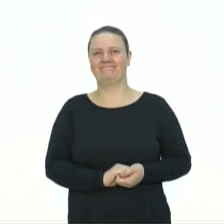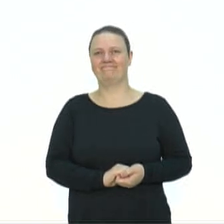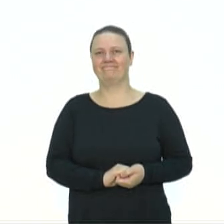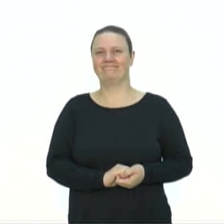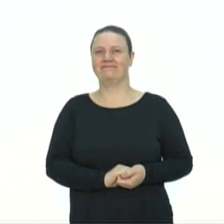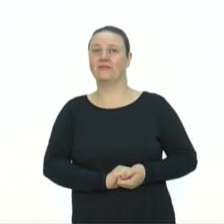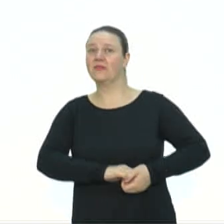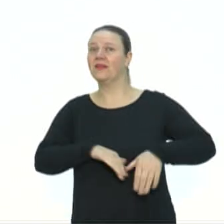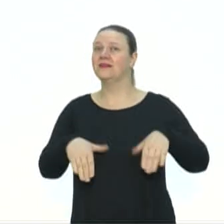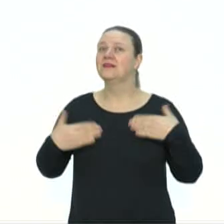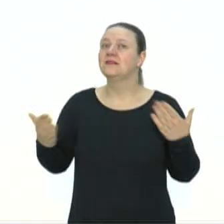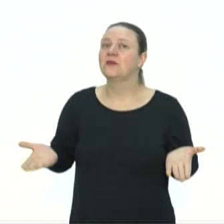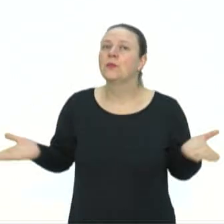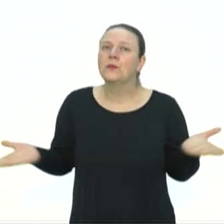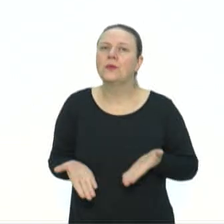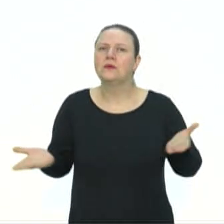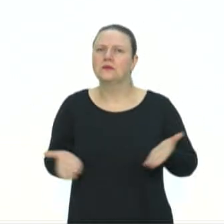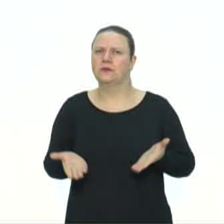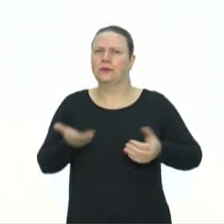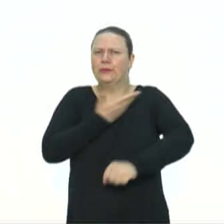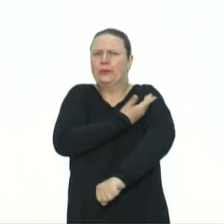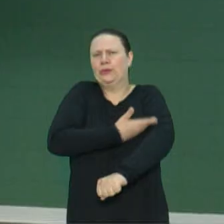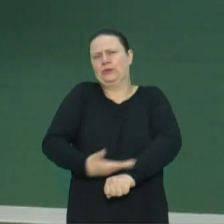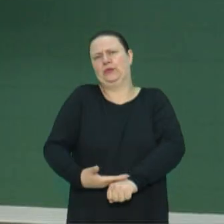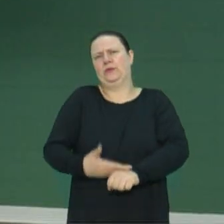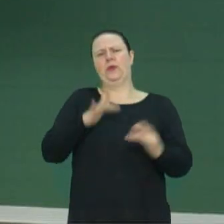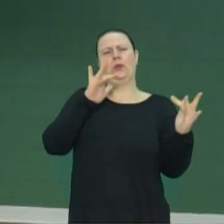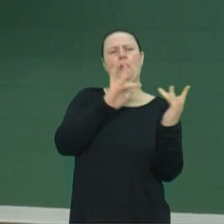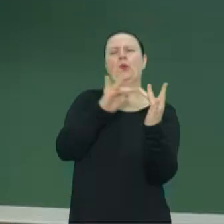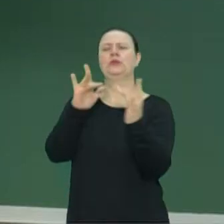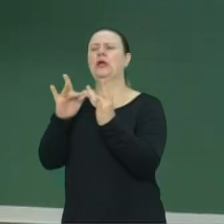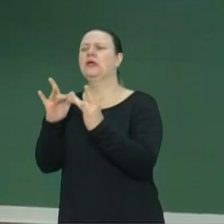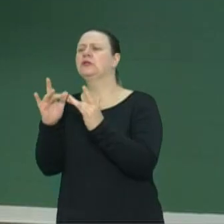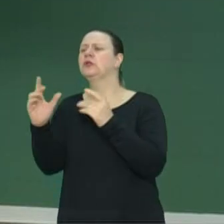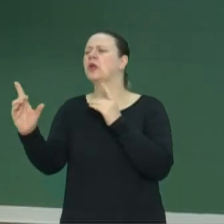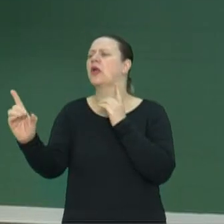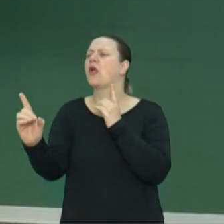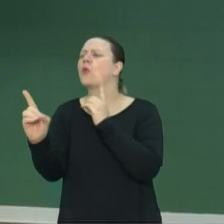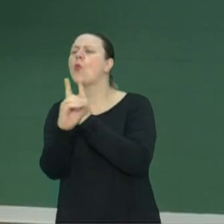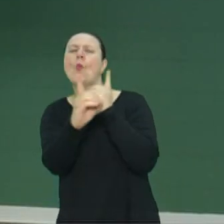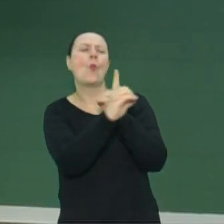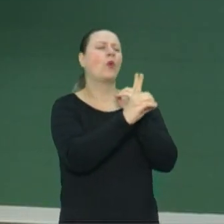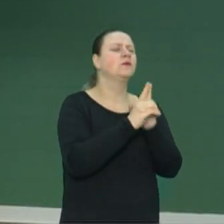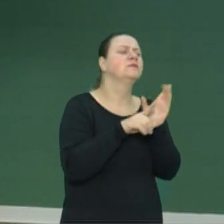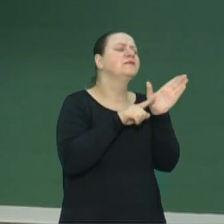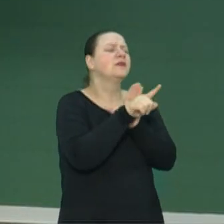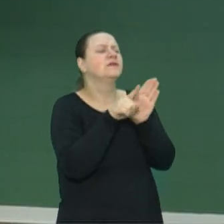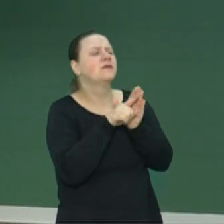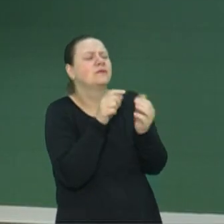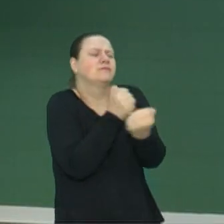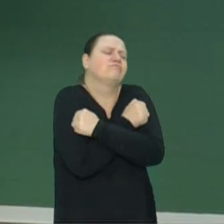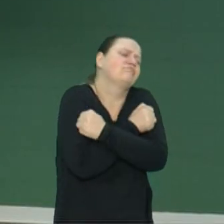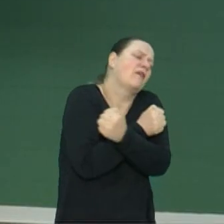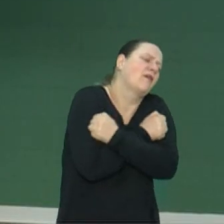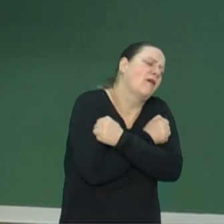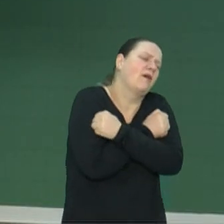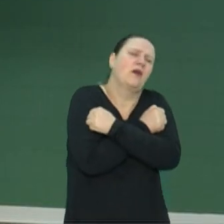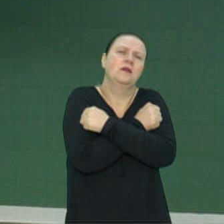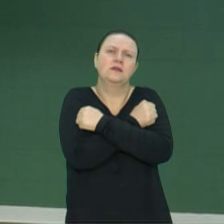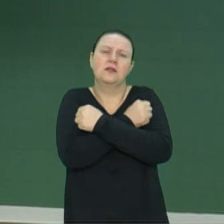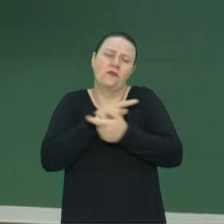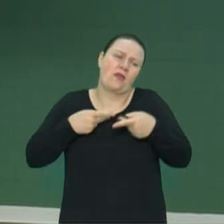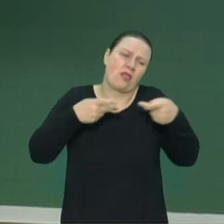sociales. Então, hoje em dia, as pessoas não temos aquele contato pessoal, de perguntar como que está, de dar um abraço, de